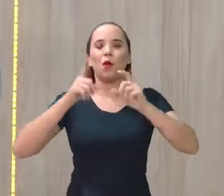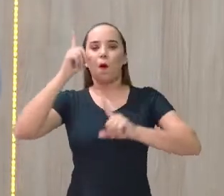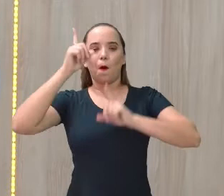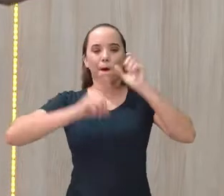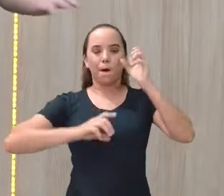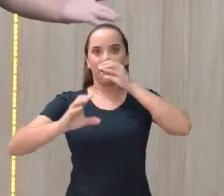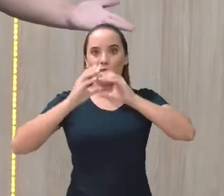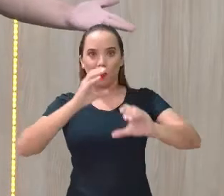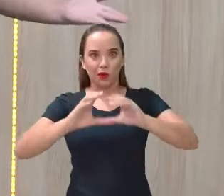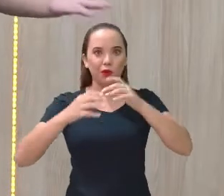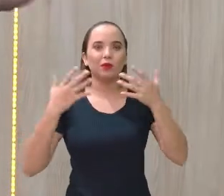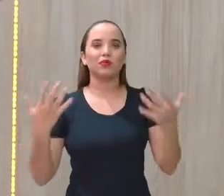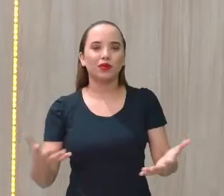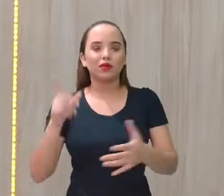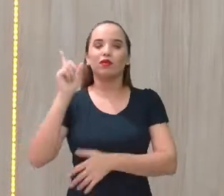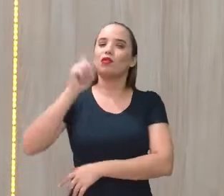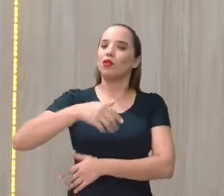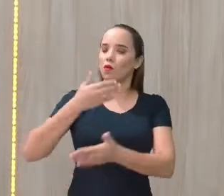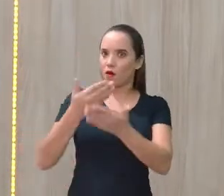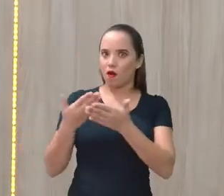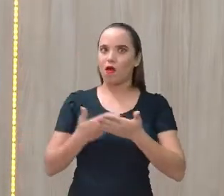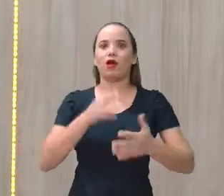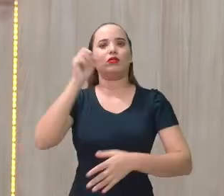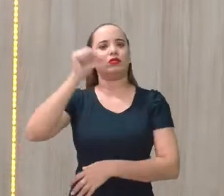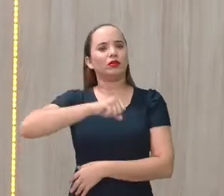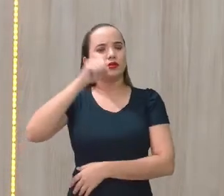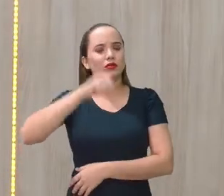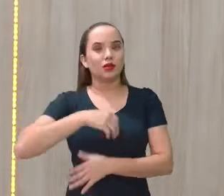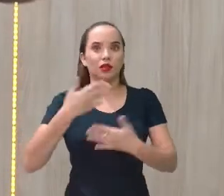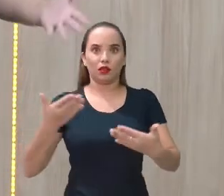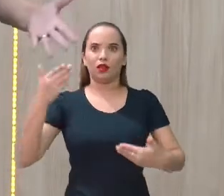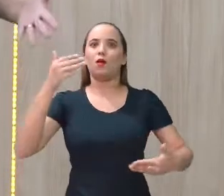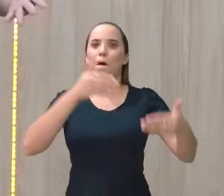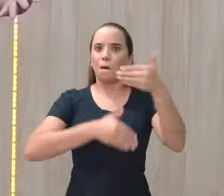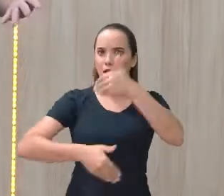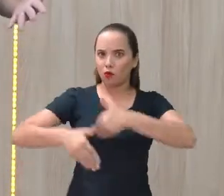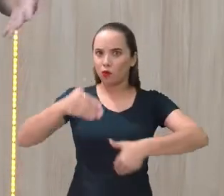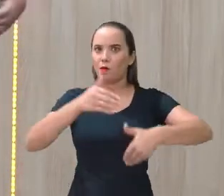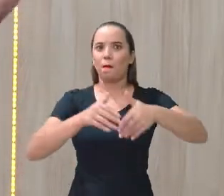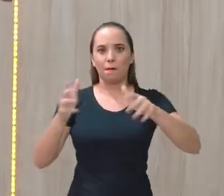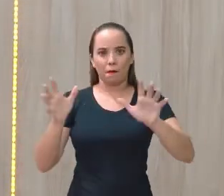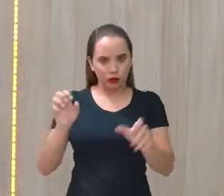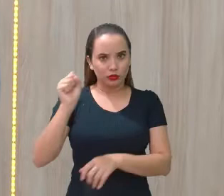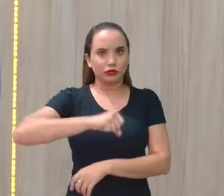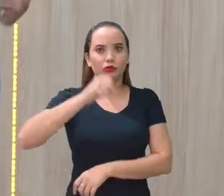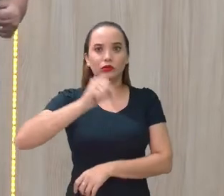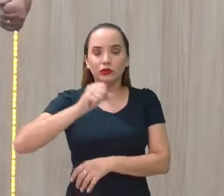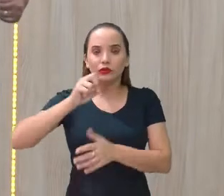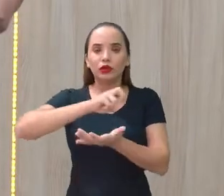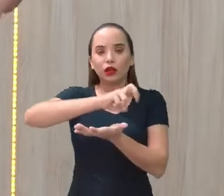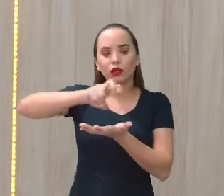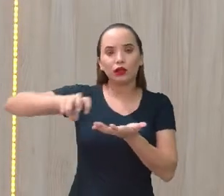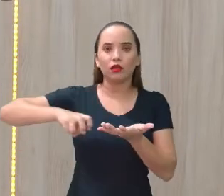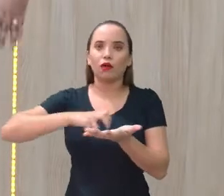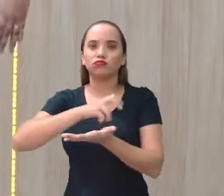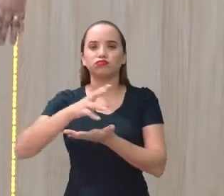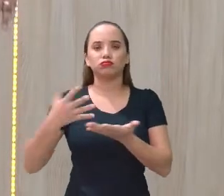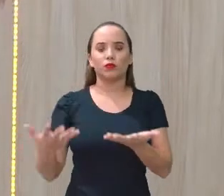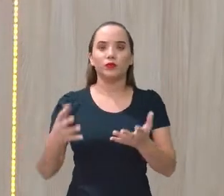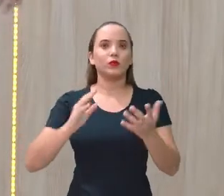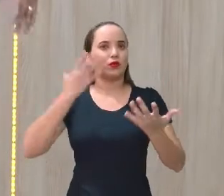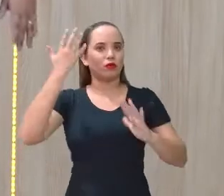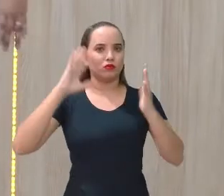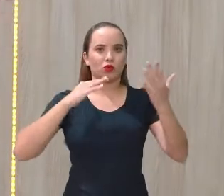oral, é aula. Então, faz parte aí da exposição oral. Então, presta bem atenção. Os gestos,